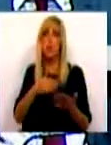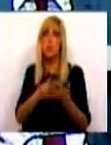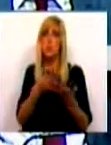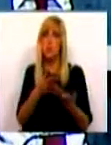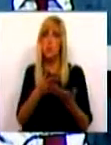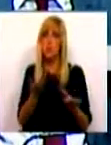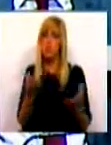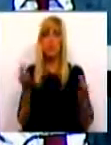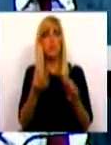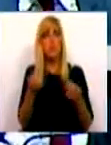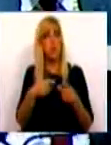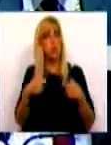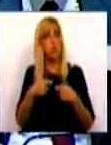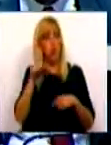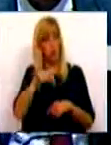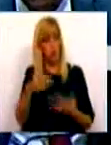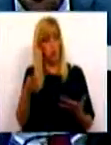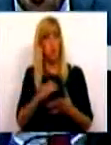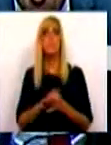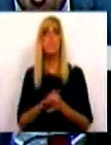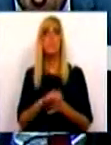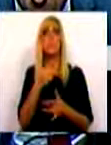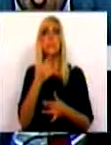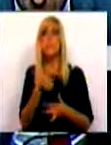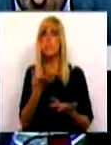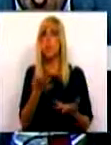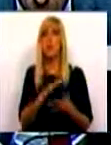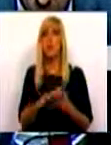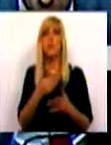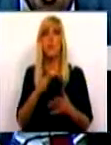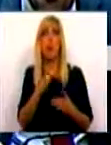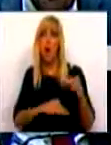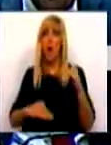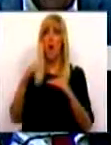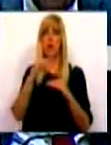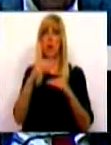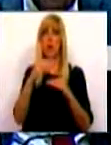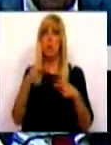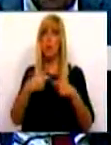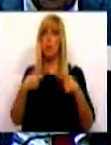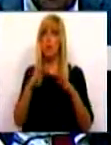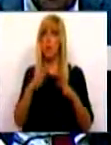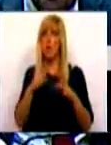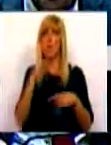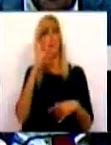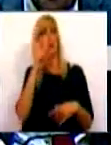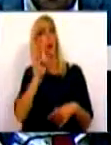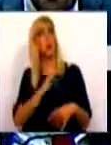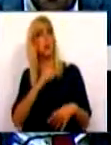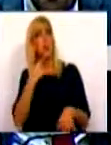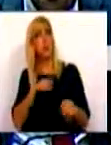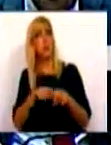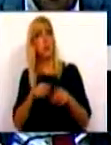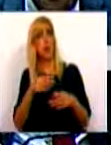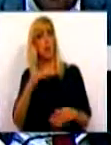com Bruxelas. Hoje, dizem-nos que vamos além de Bruxelas. Senhora Deputada, os objetivos que